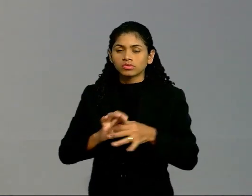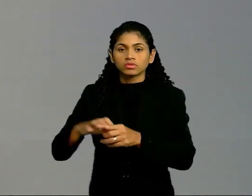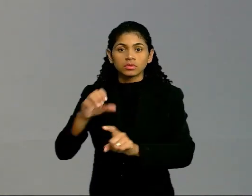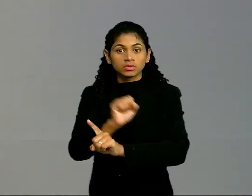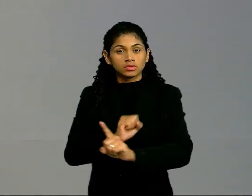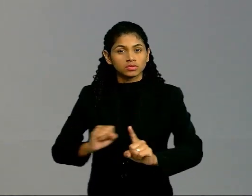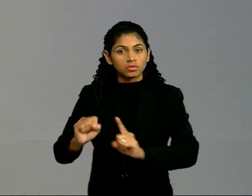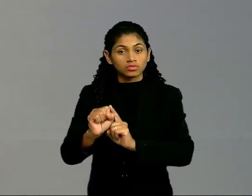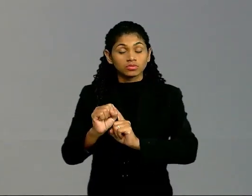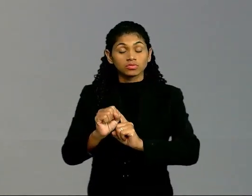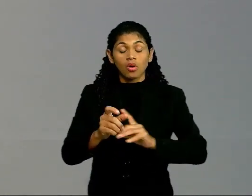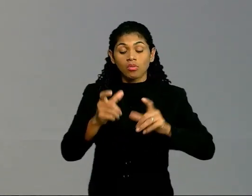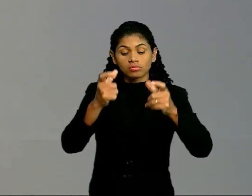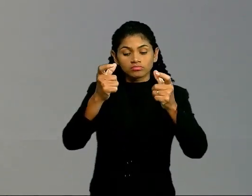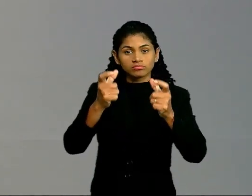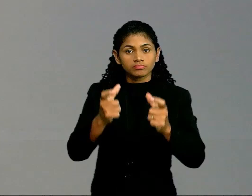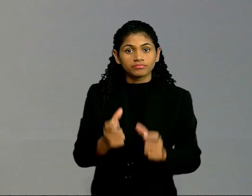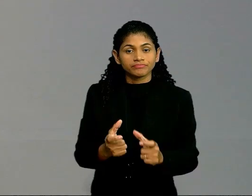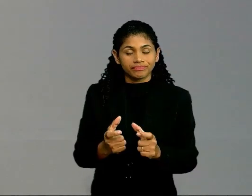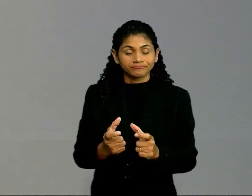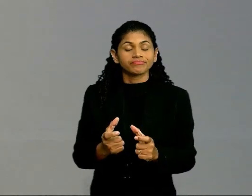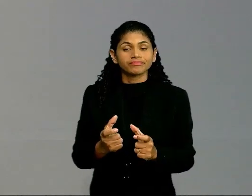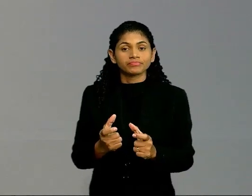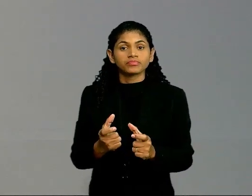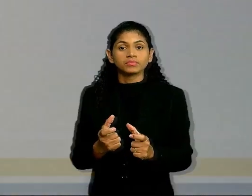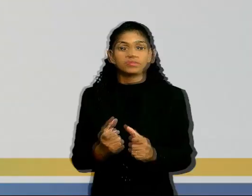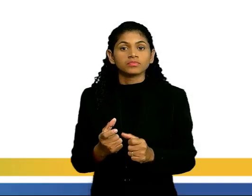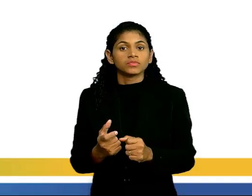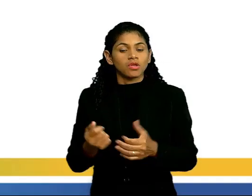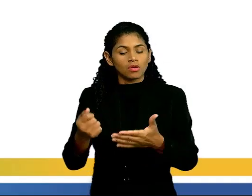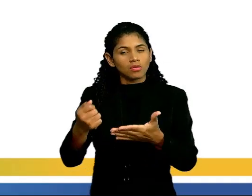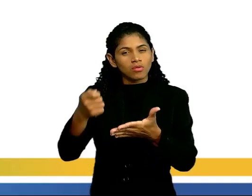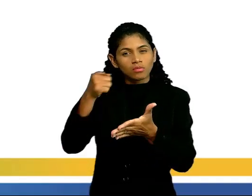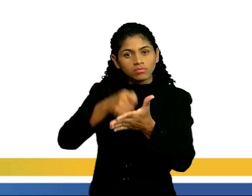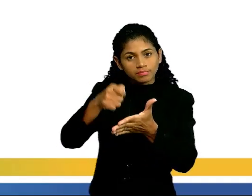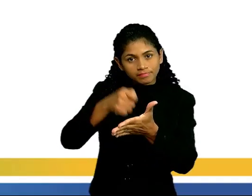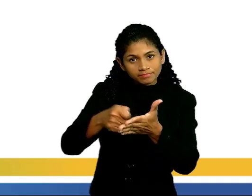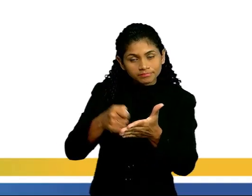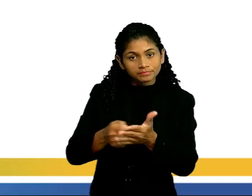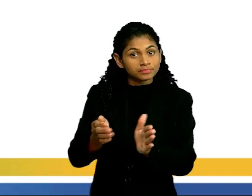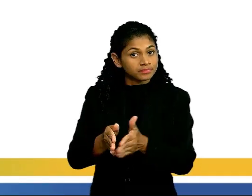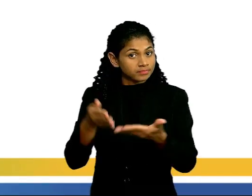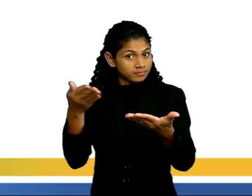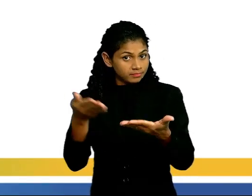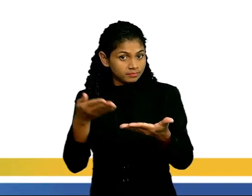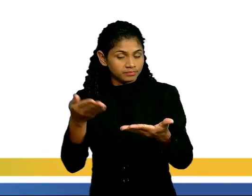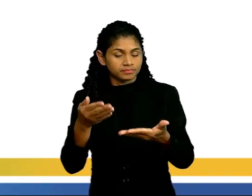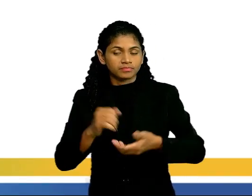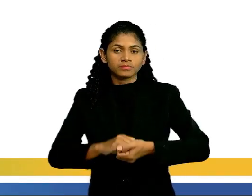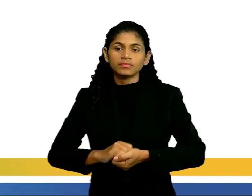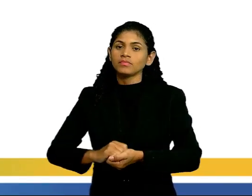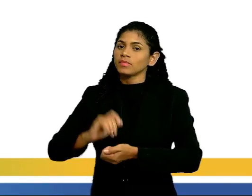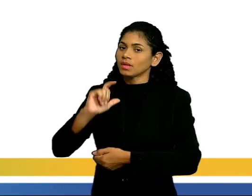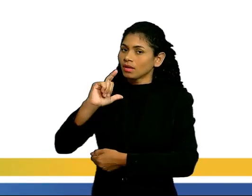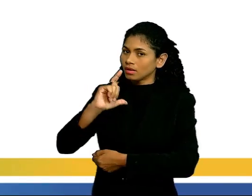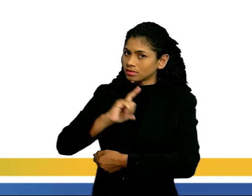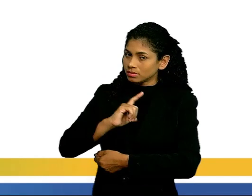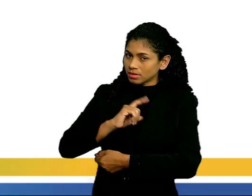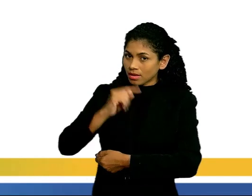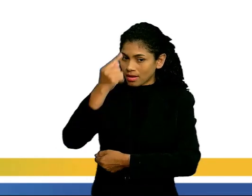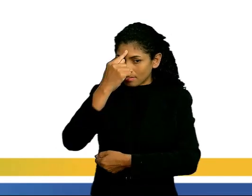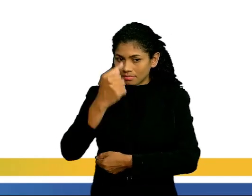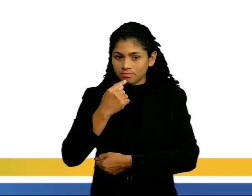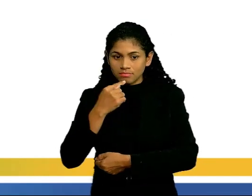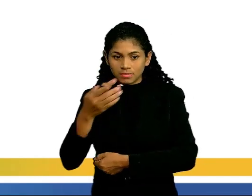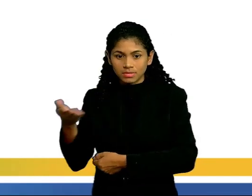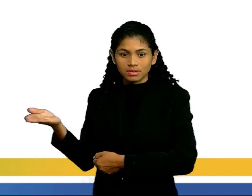em que ela produz a sua obra. Então aí a gente tem a imagem da Carolina Maria de